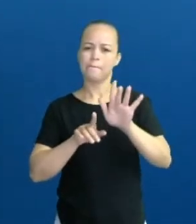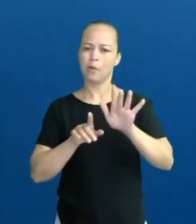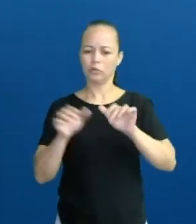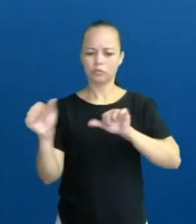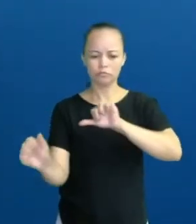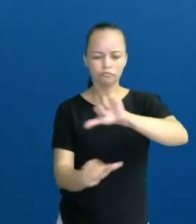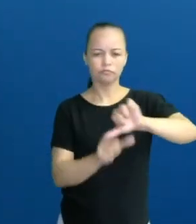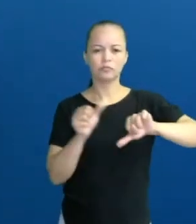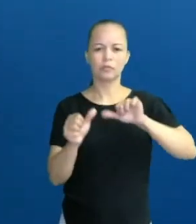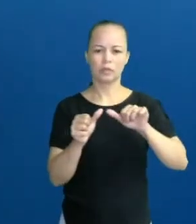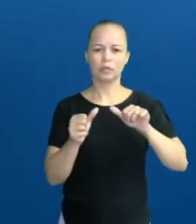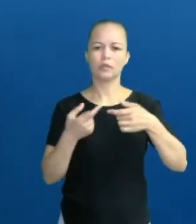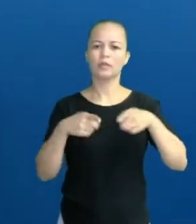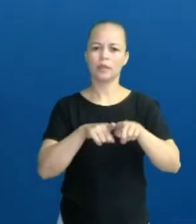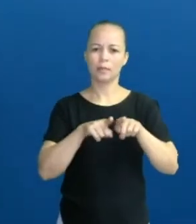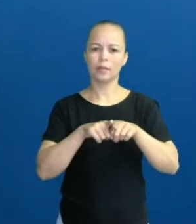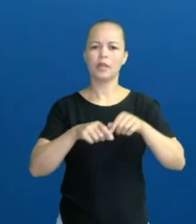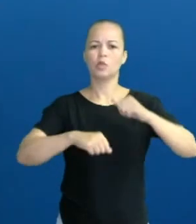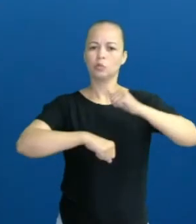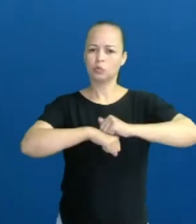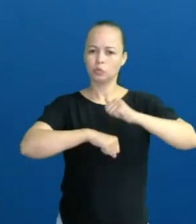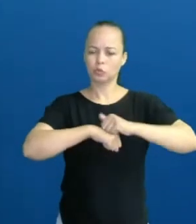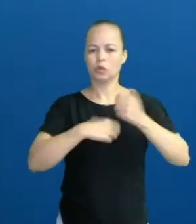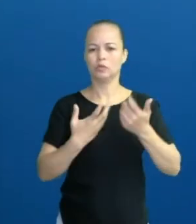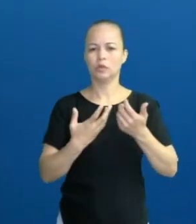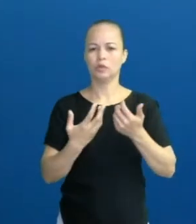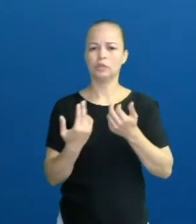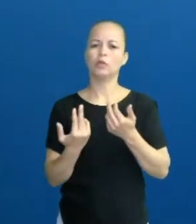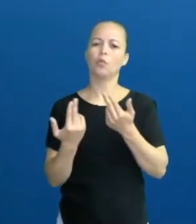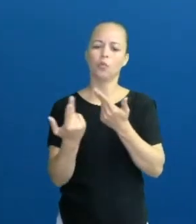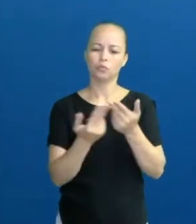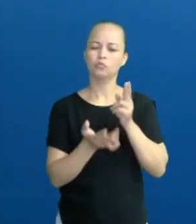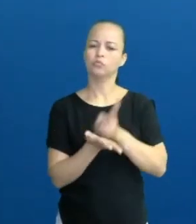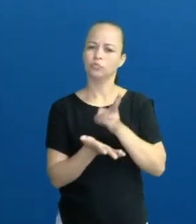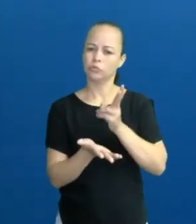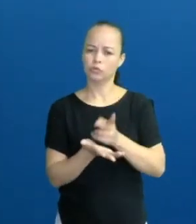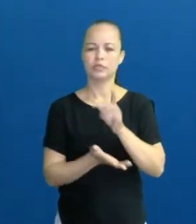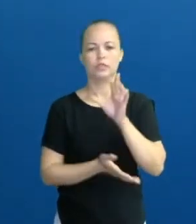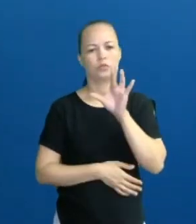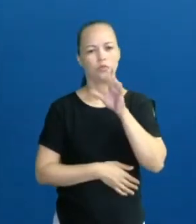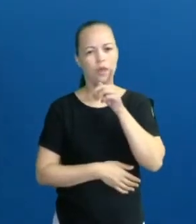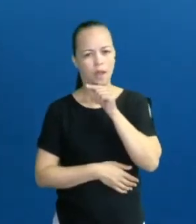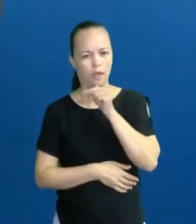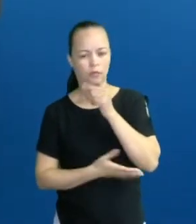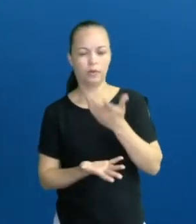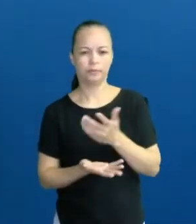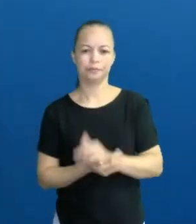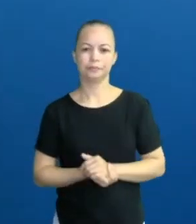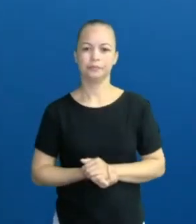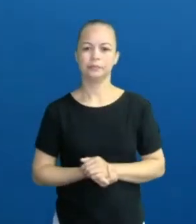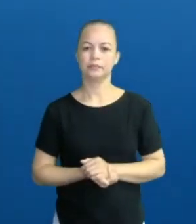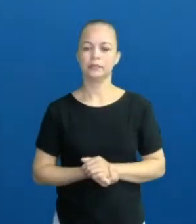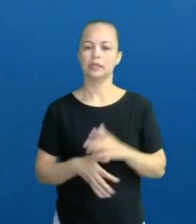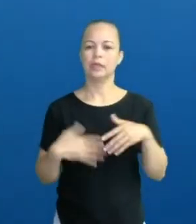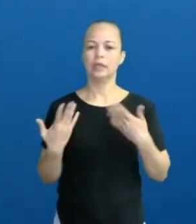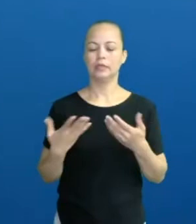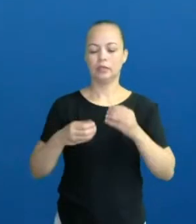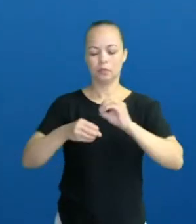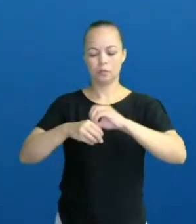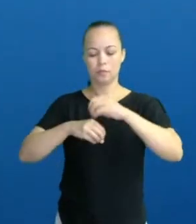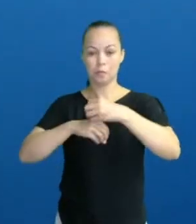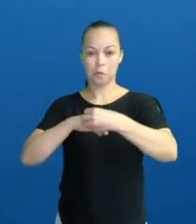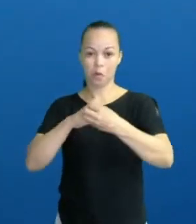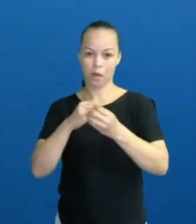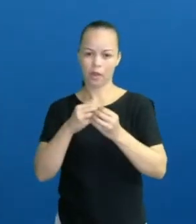a água na forma sólida. Continua sendo a boa e velha água. Então a gente está diante de uma ligação que está sendo feita de molécula